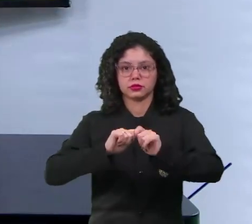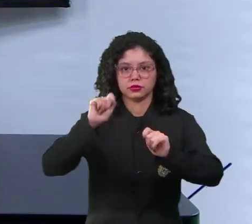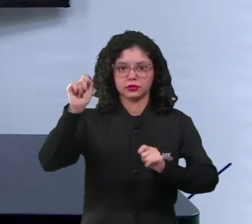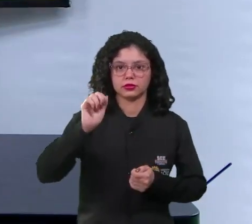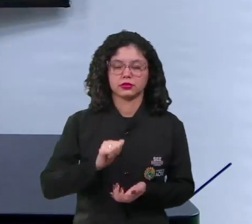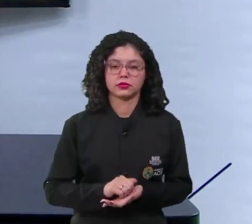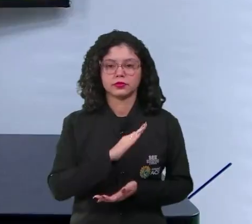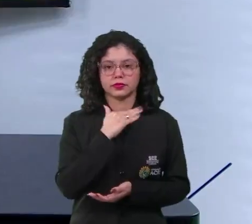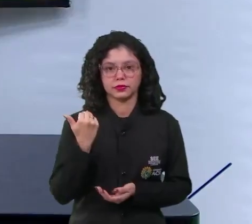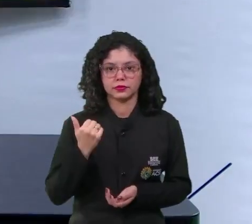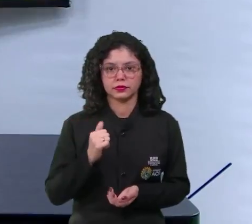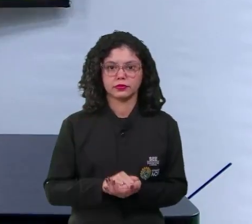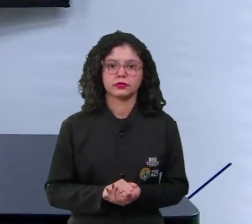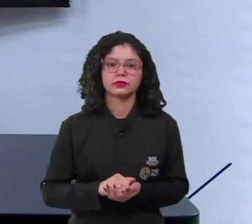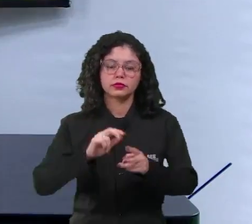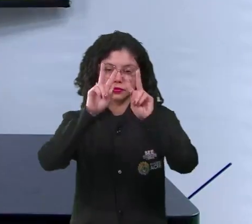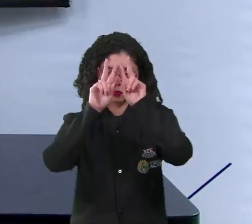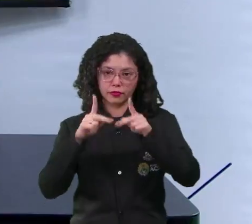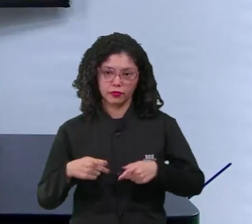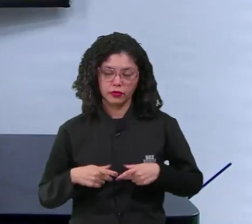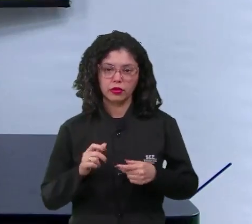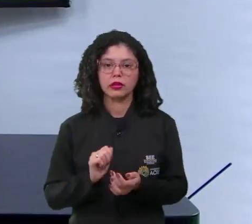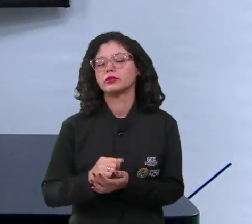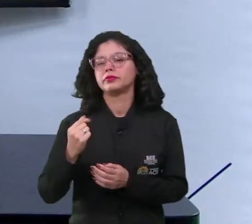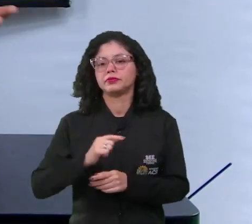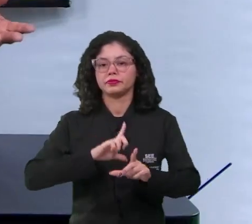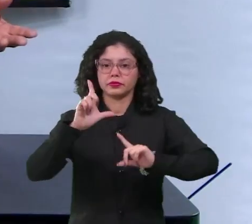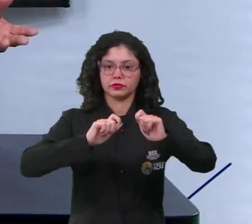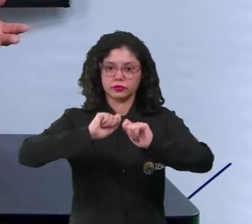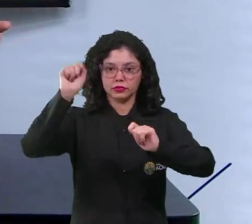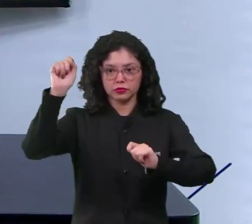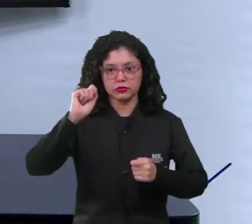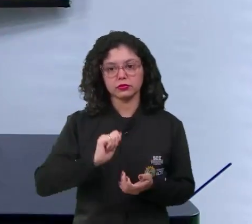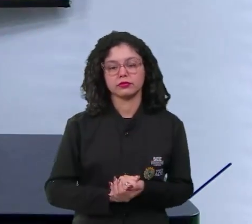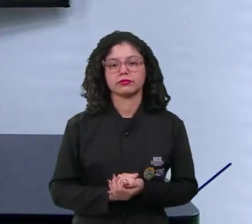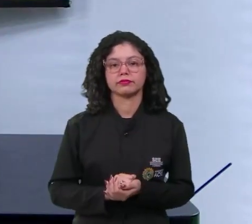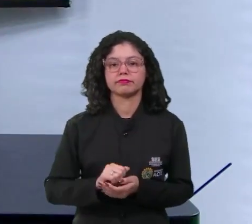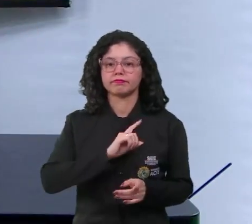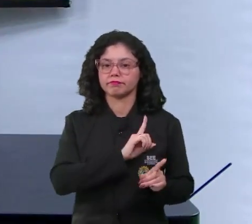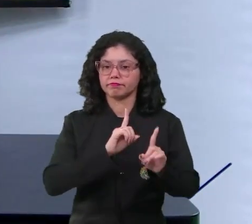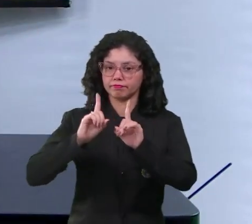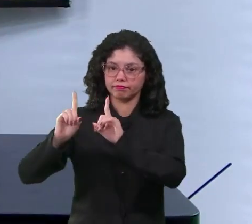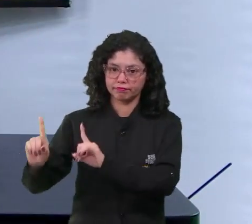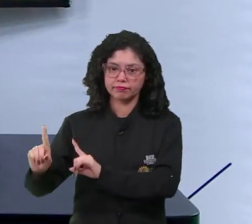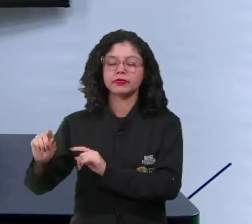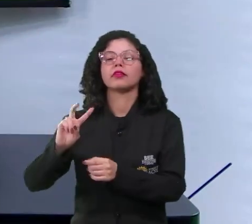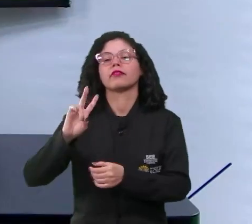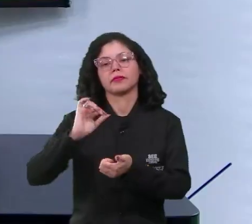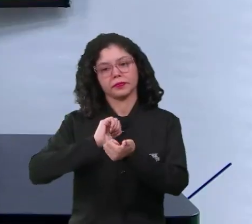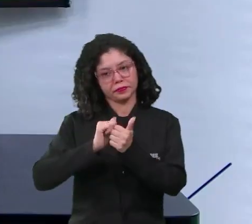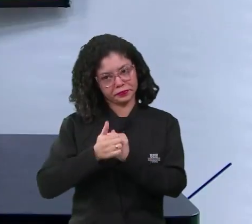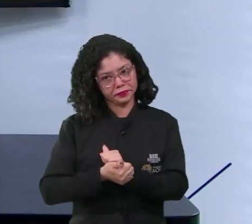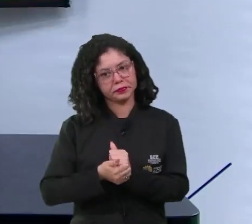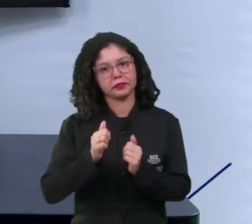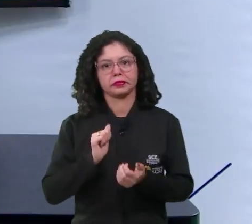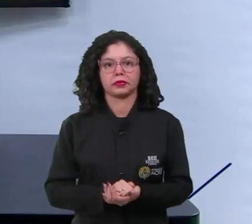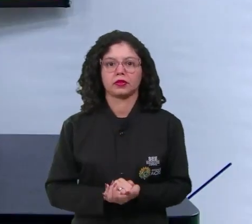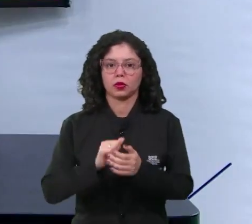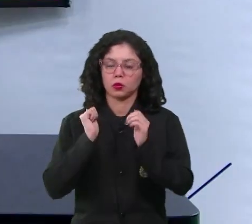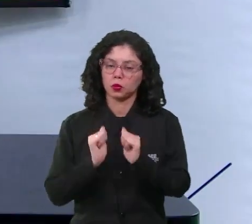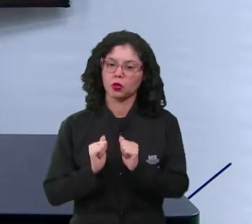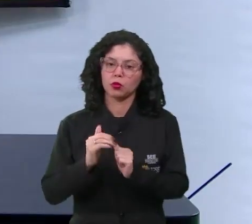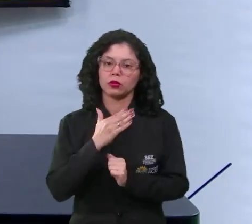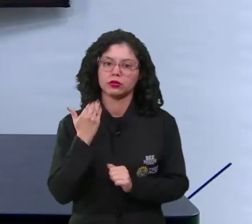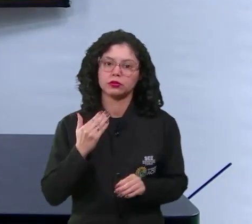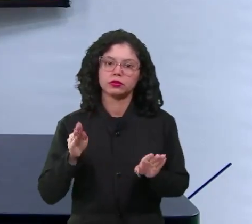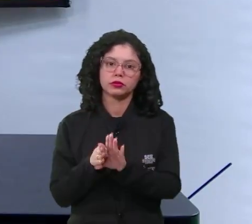vai morrer. O homem não. Se eu levar um homem do Acre para o Rio Grande do Sul, ele vai se adaptar, ele pode morrer também,